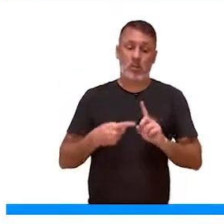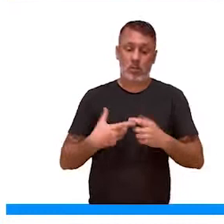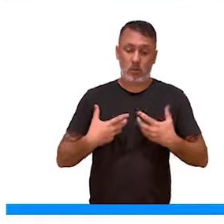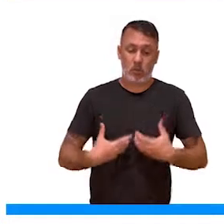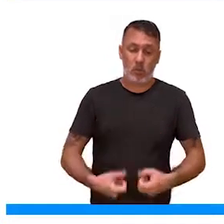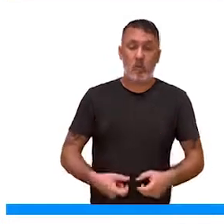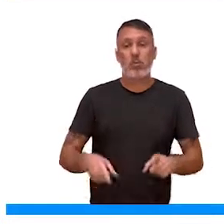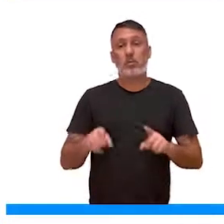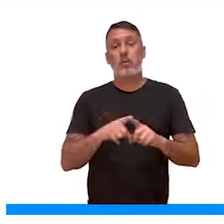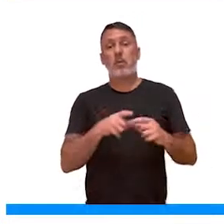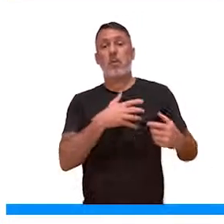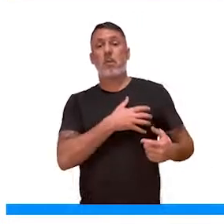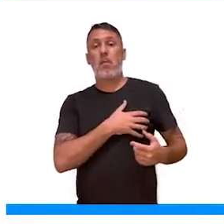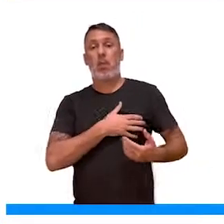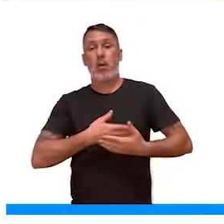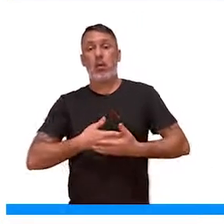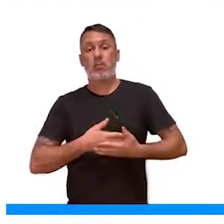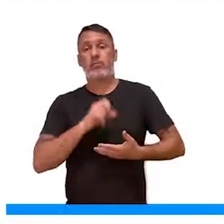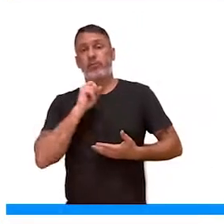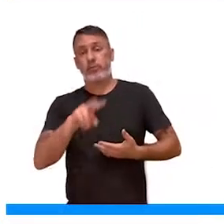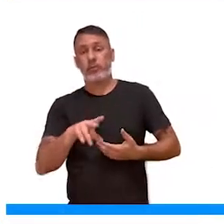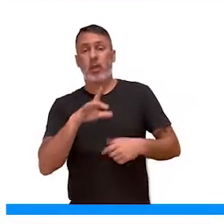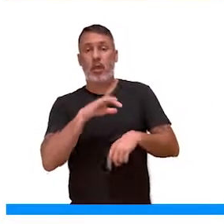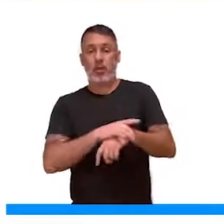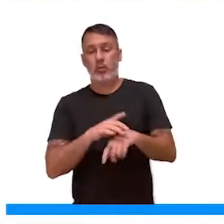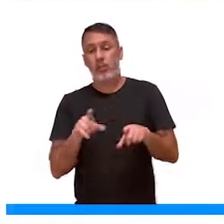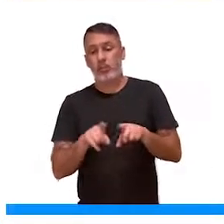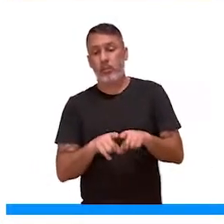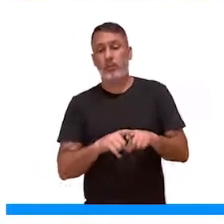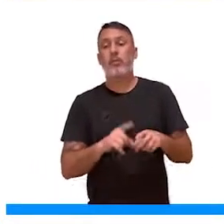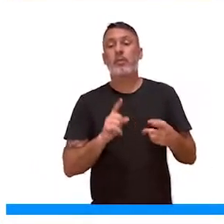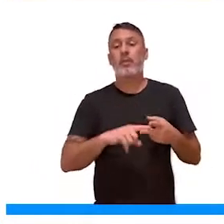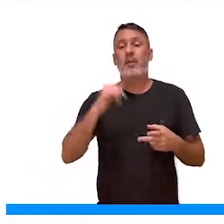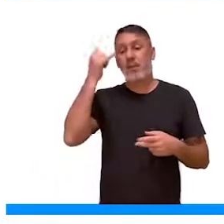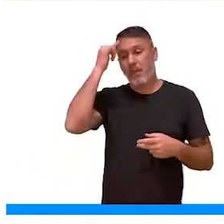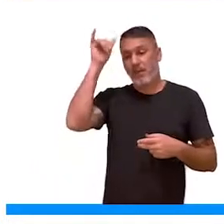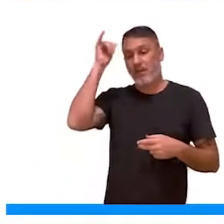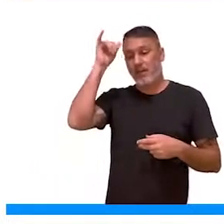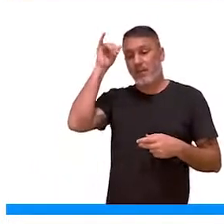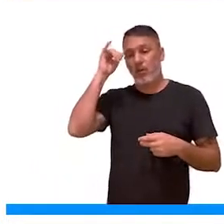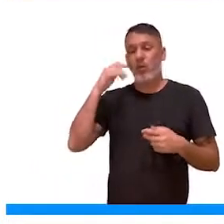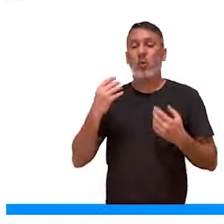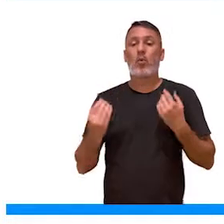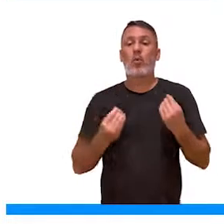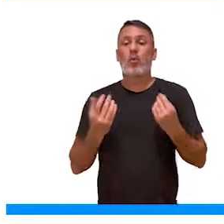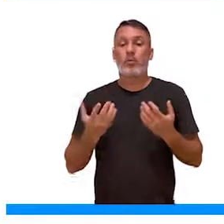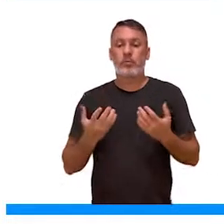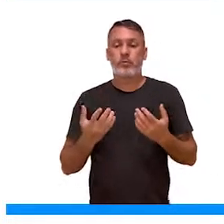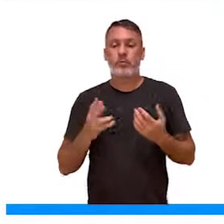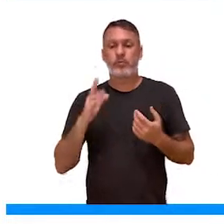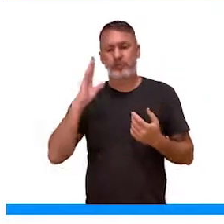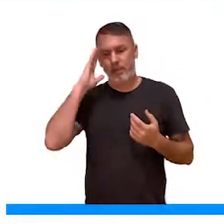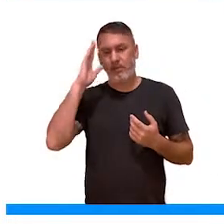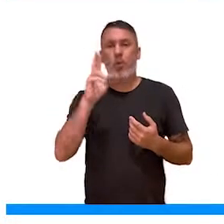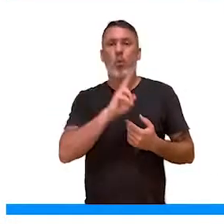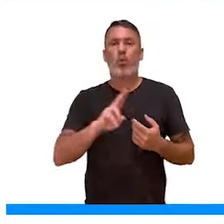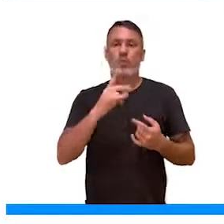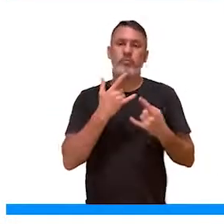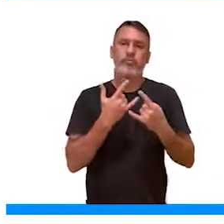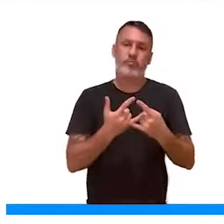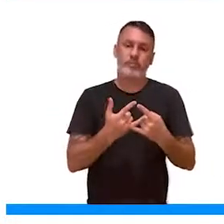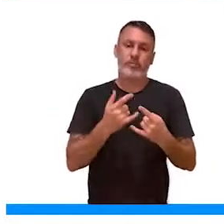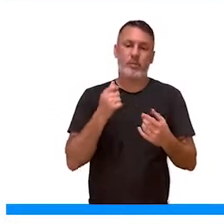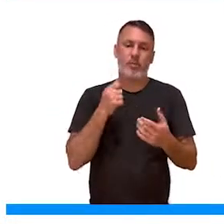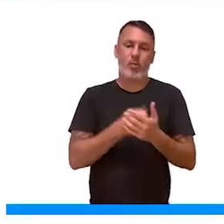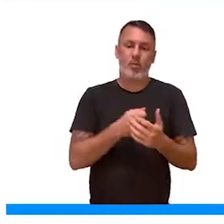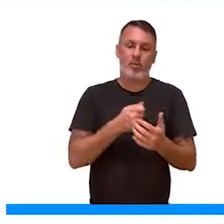e também pelo leite materno. Qual é a prevenção que a gente tem aí para a AIDS? O uso de preservativos é o